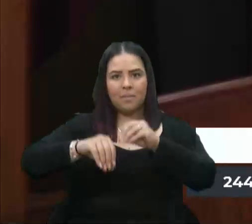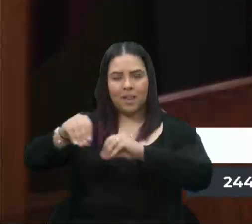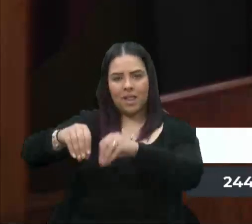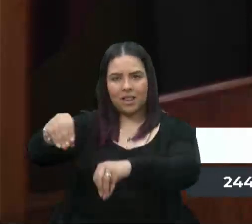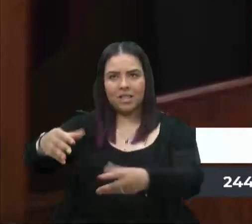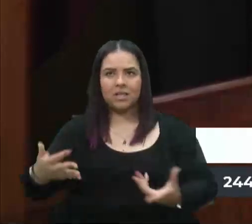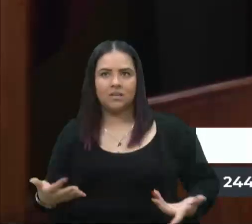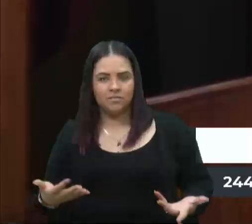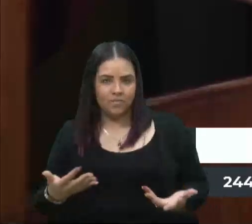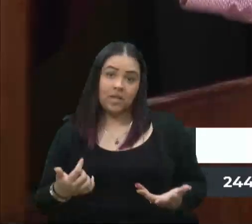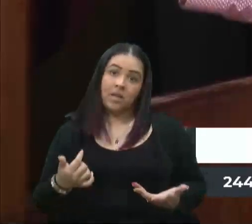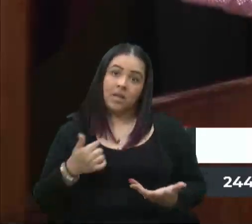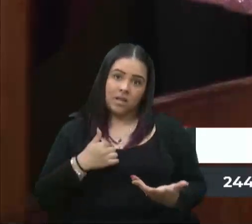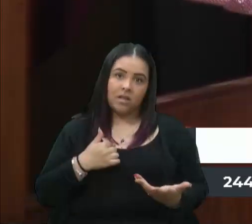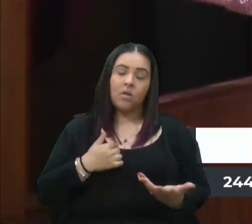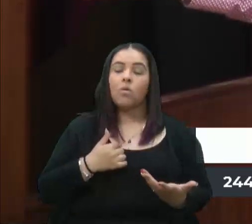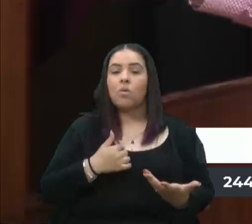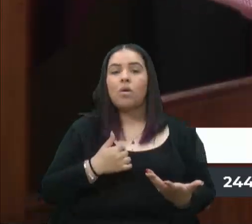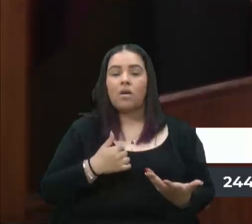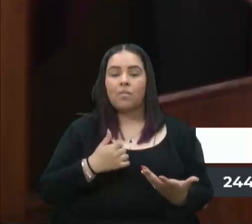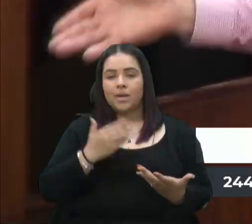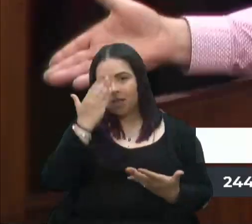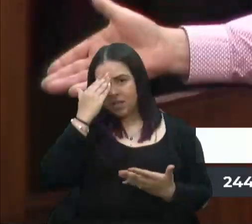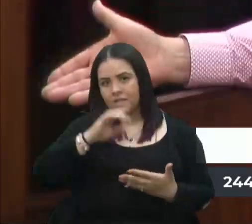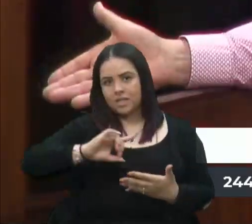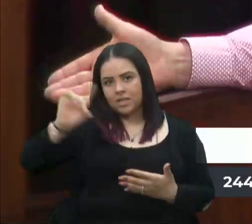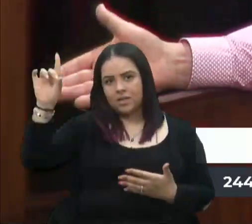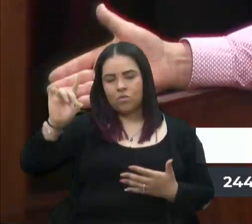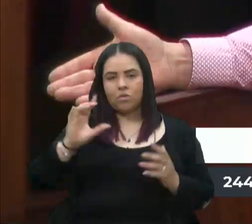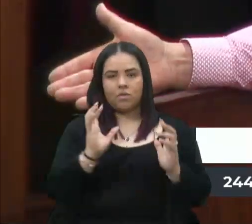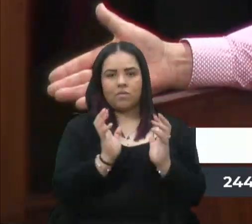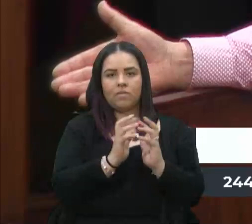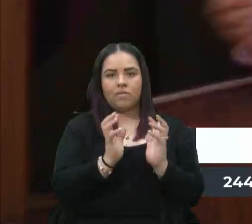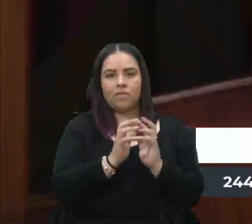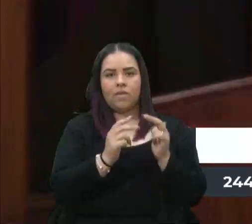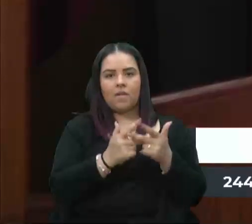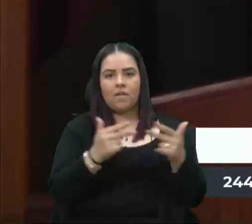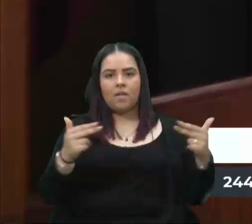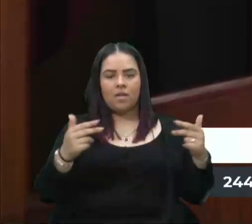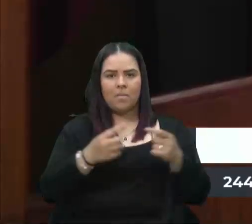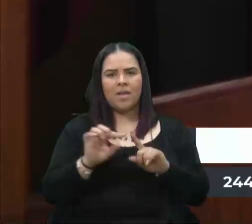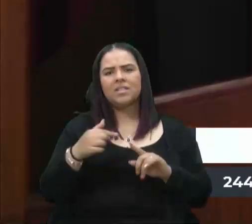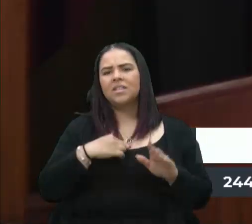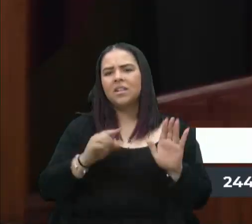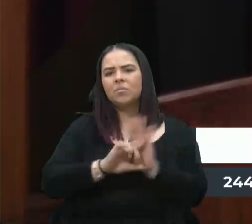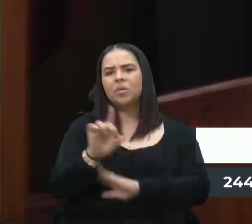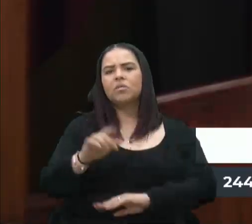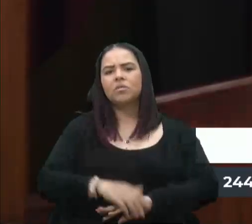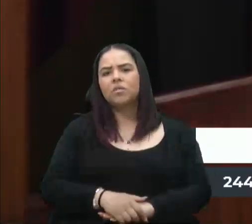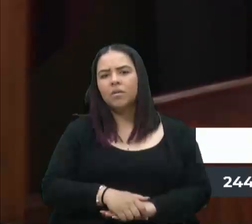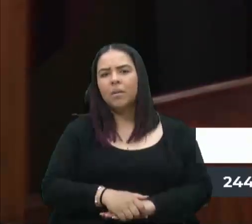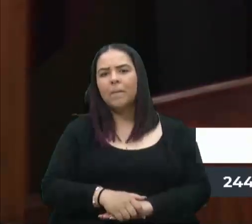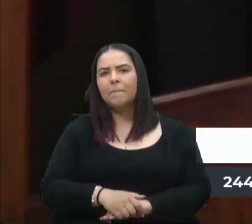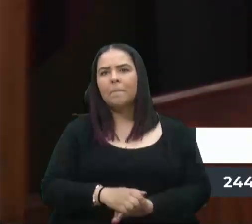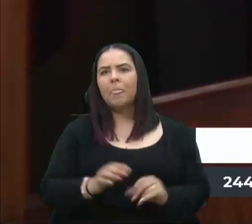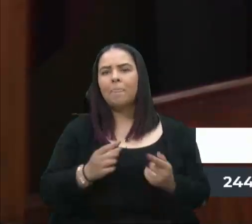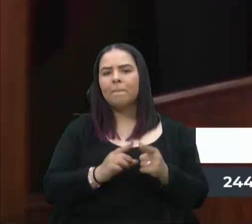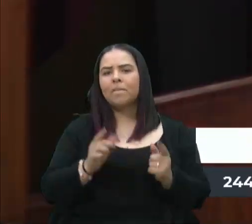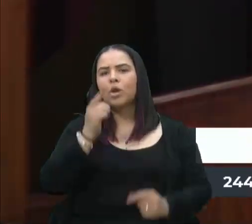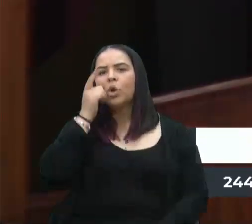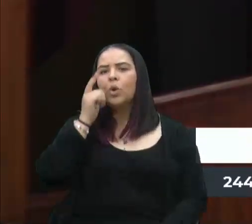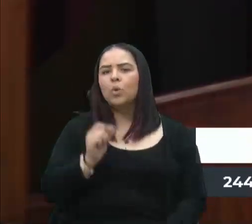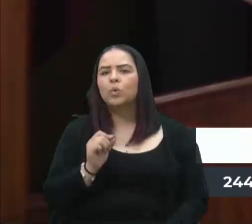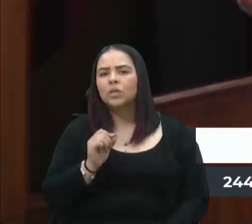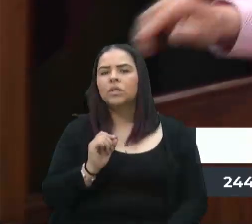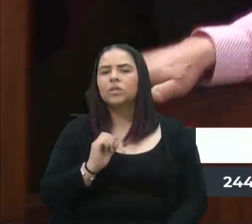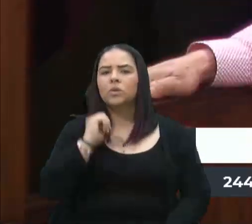graças a Deus, hortifruti, né? Vai na verdura. Mas daí eu pergunto, para poder suprir a necessidade da